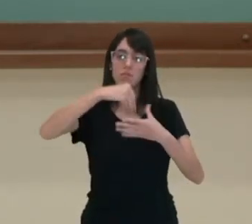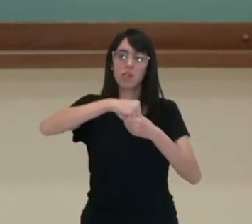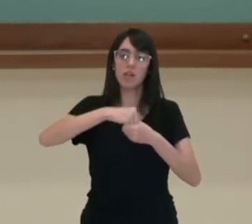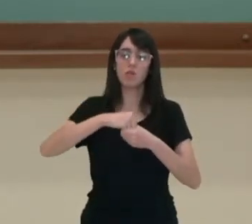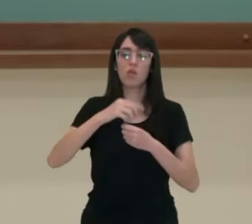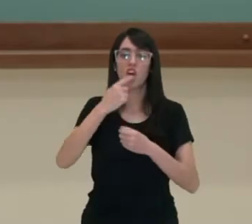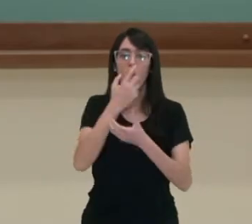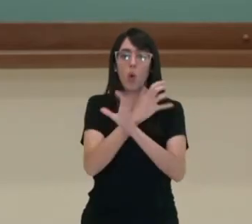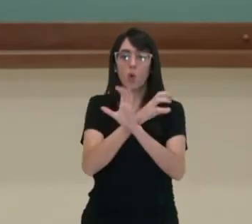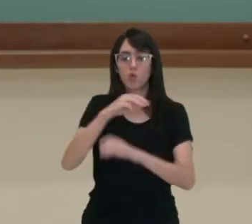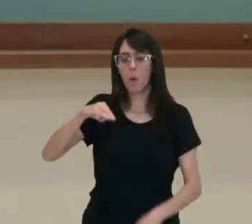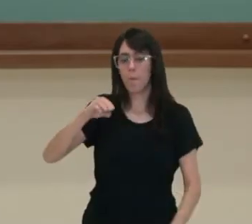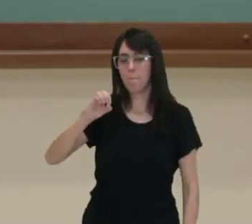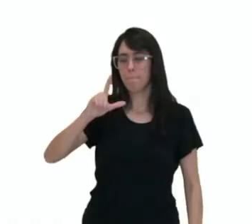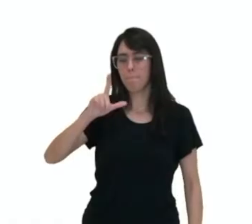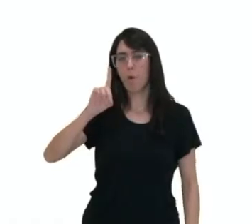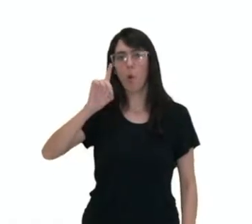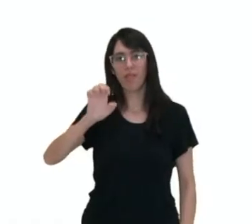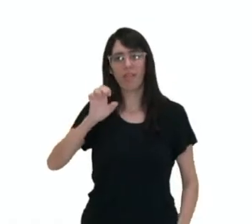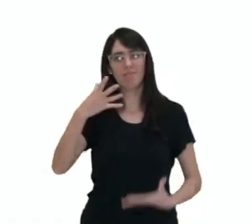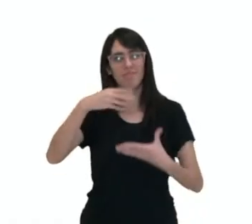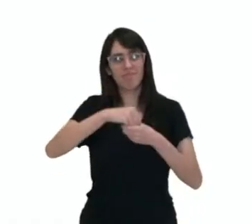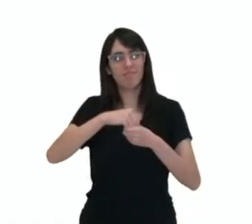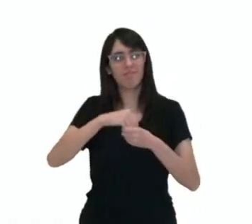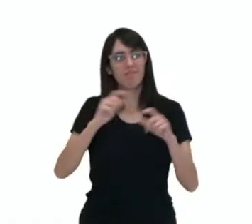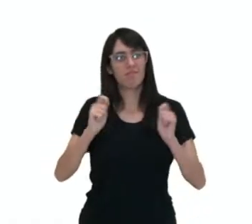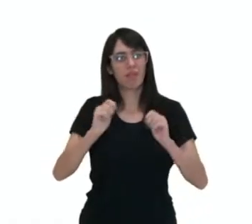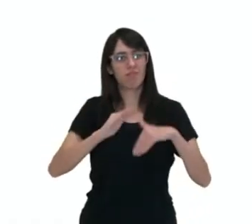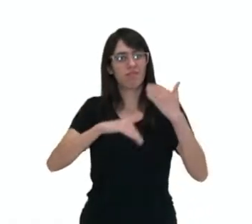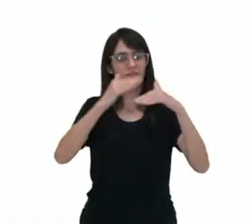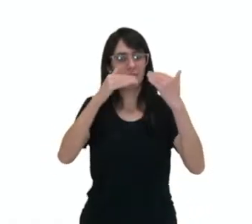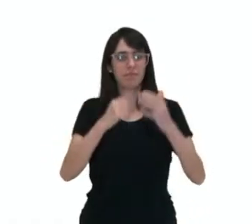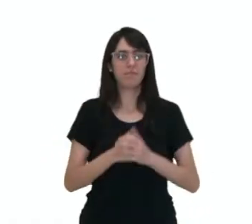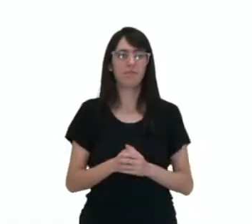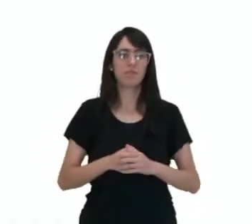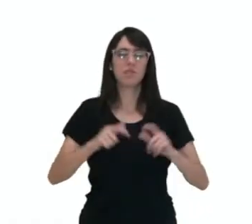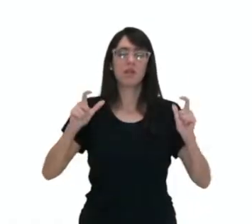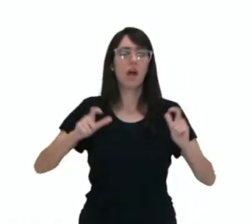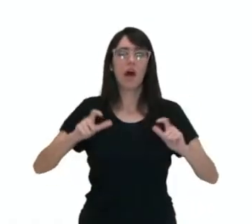é precursor ósseo. Qual que é a localização? Então tem